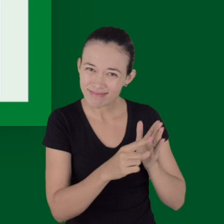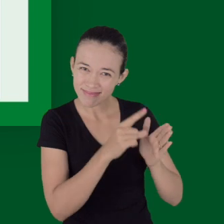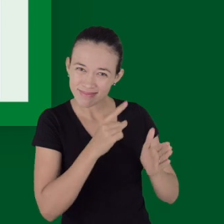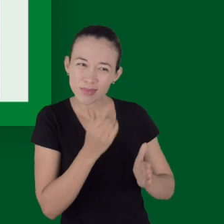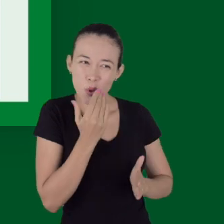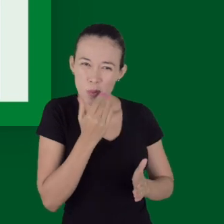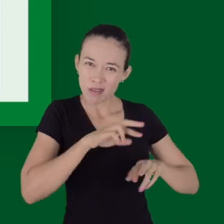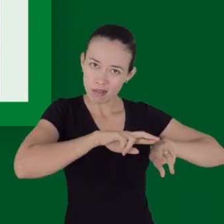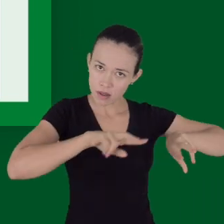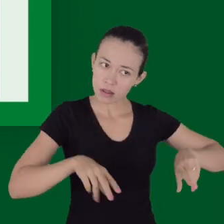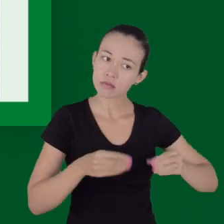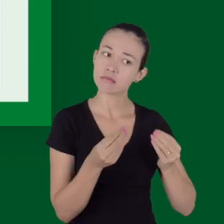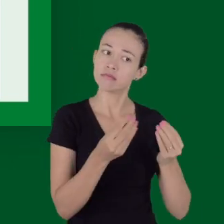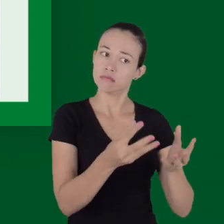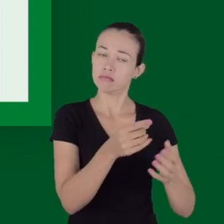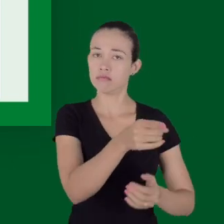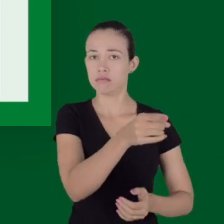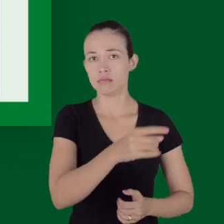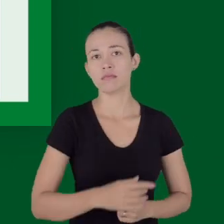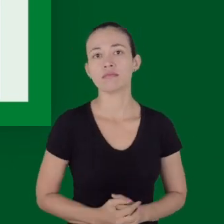acima mencionados, tá?